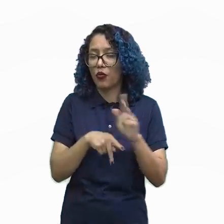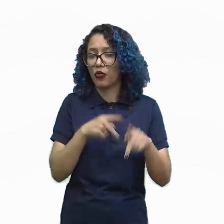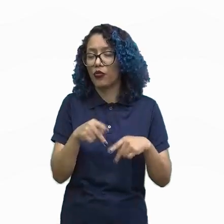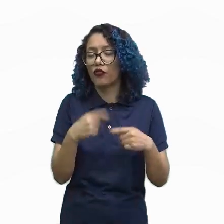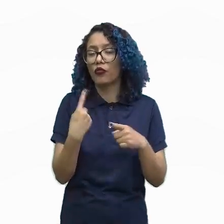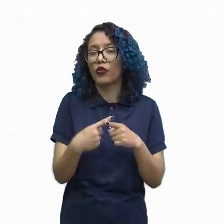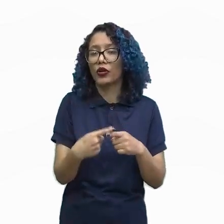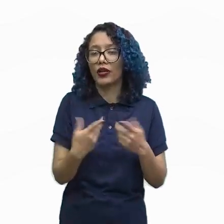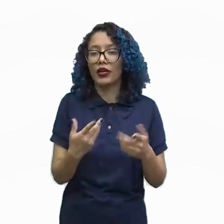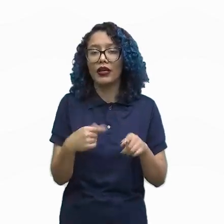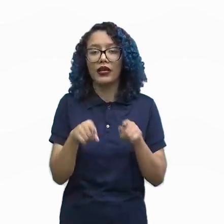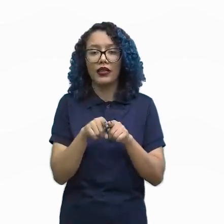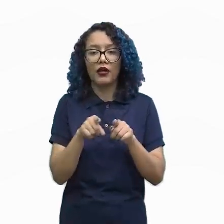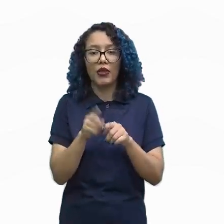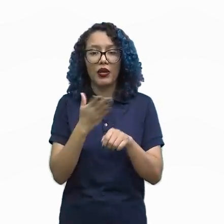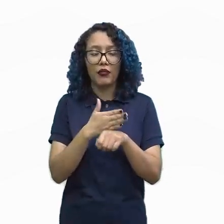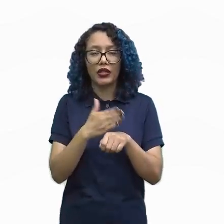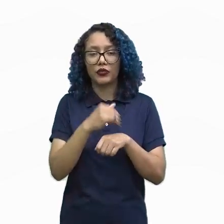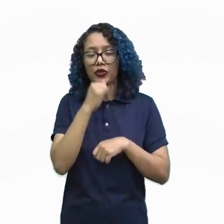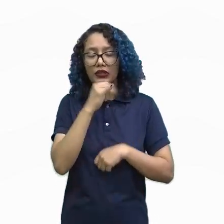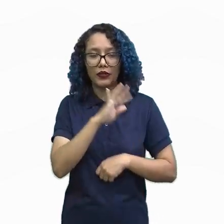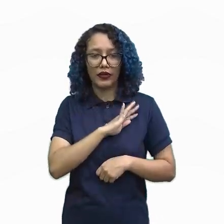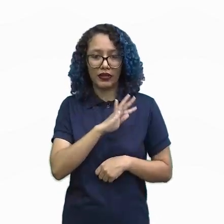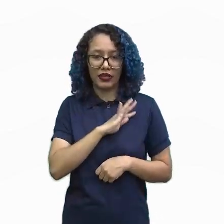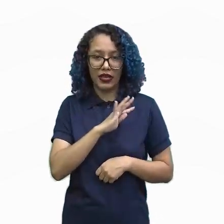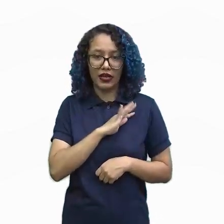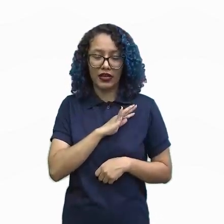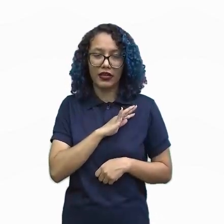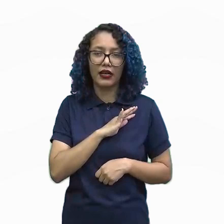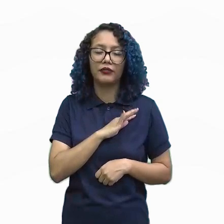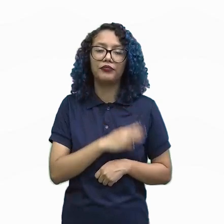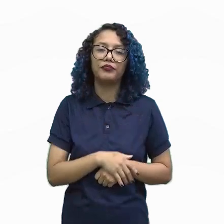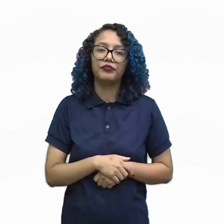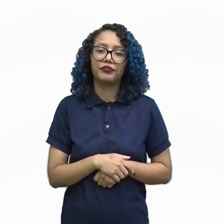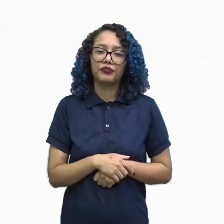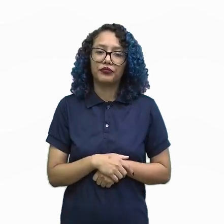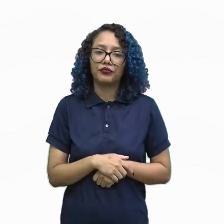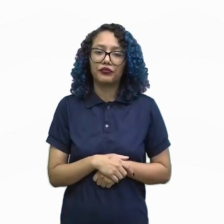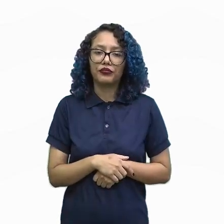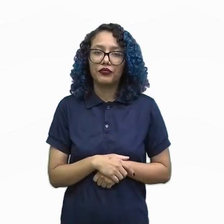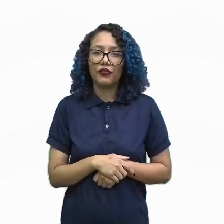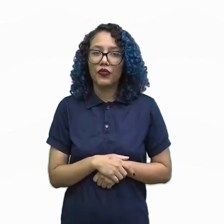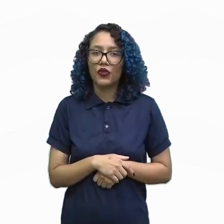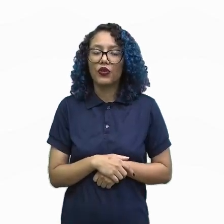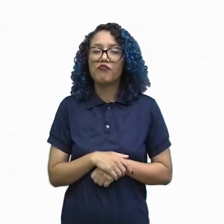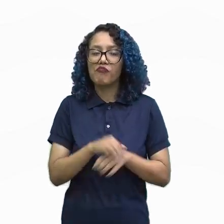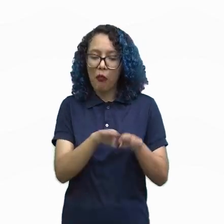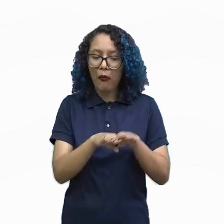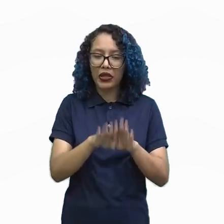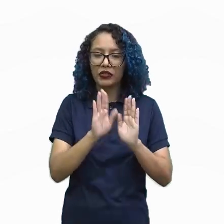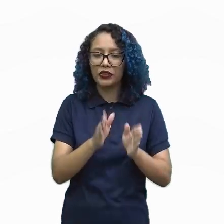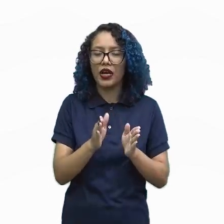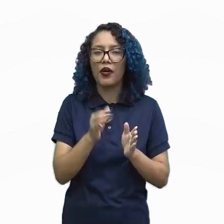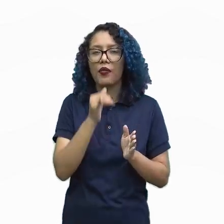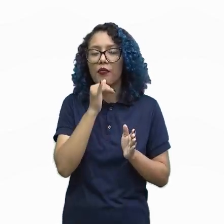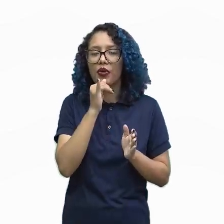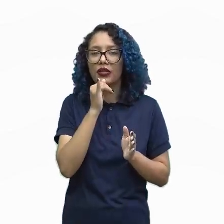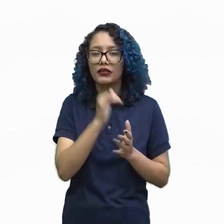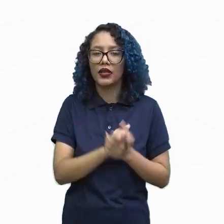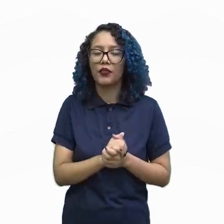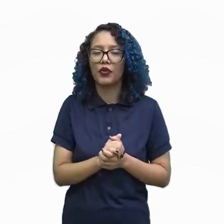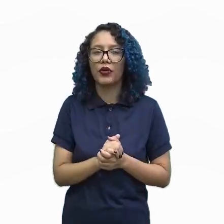práticas? Eu vou colocar aqui as técnicas, a questão daquelas coisas já bem fechadas, como o que a gente chama até mesmo de